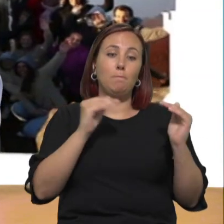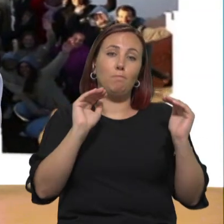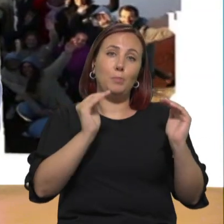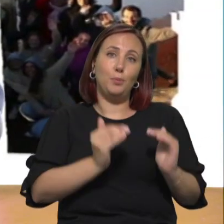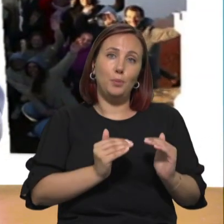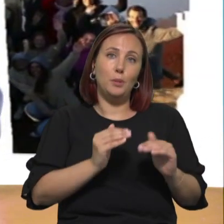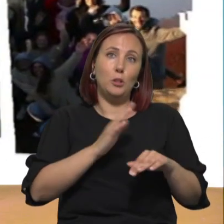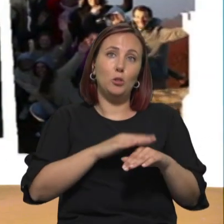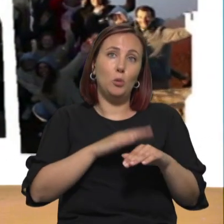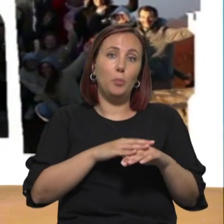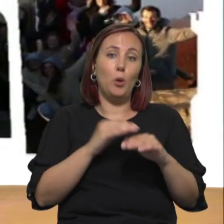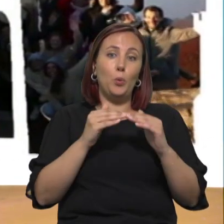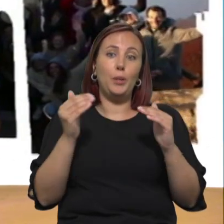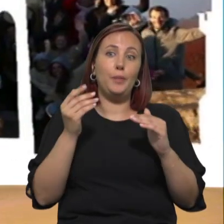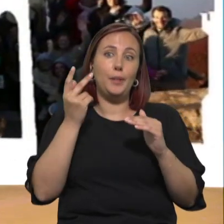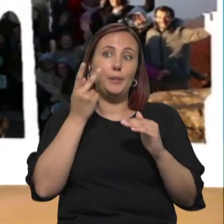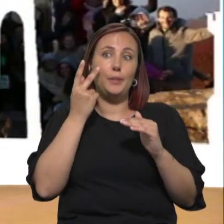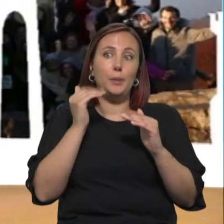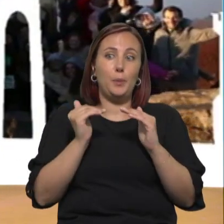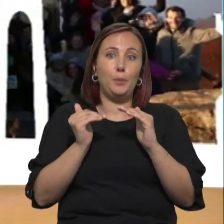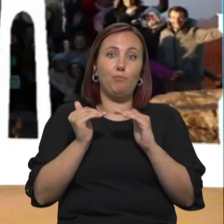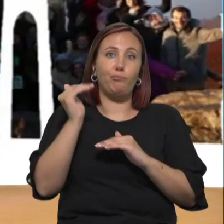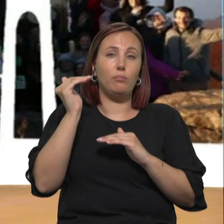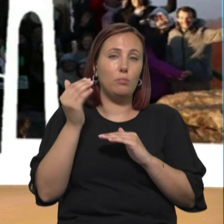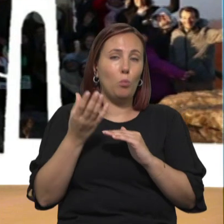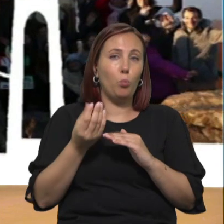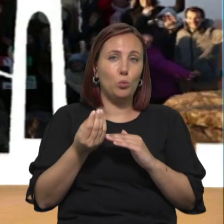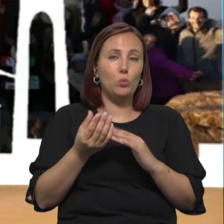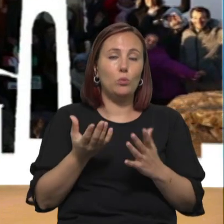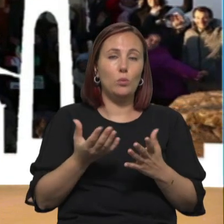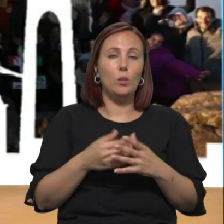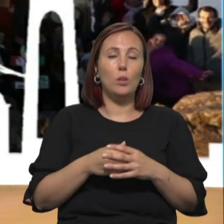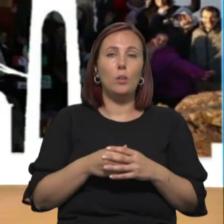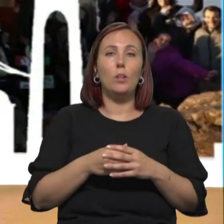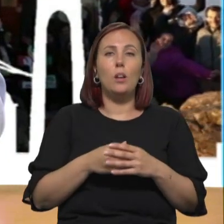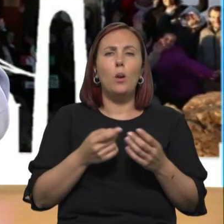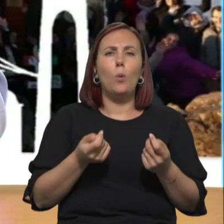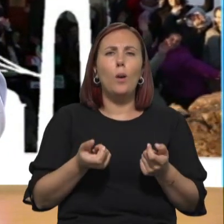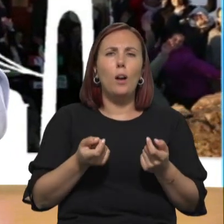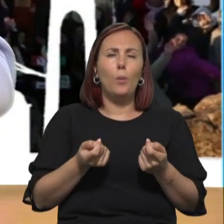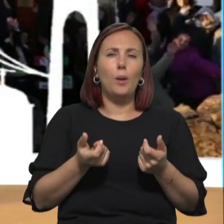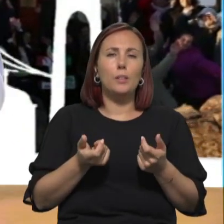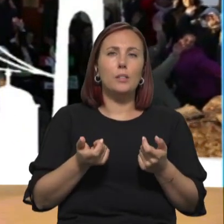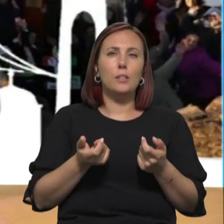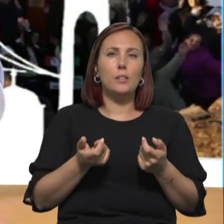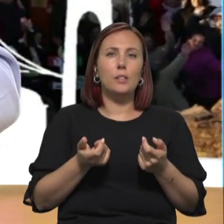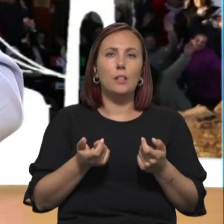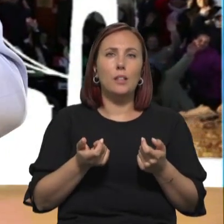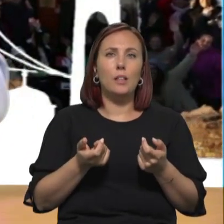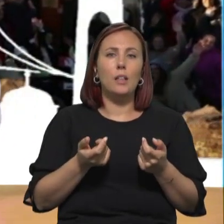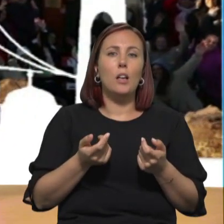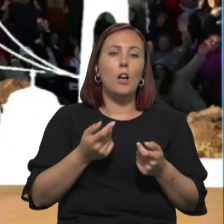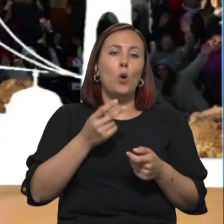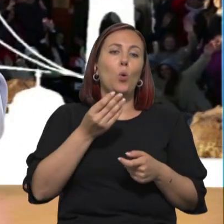é? Porque o nível de vida deu um salto enorme e, portanto, foram quase como que desvalorizado o seu